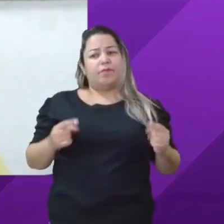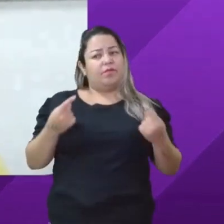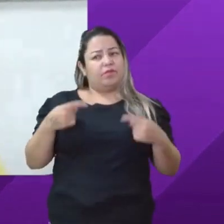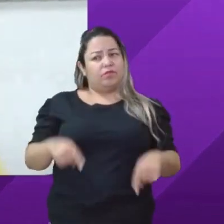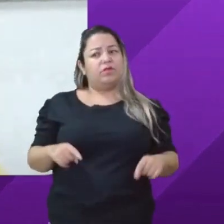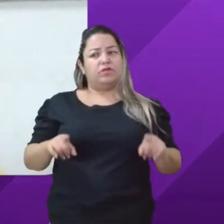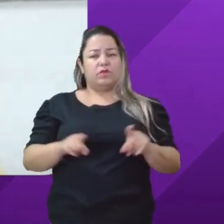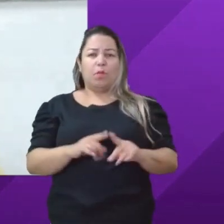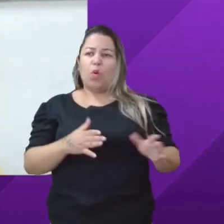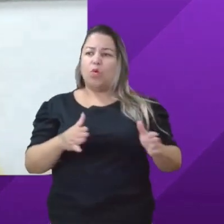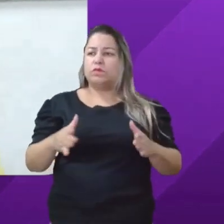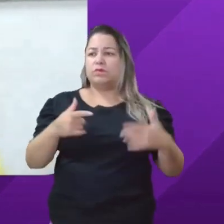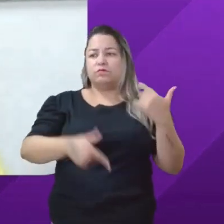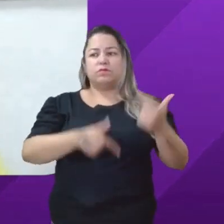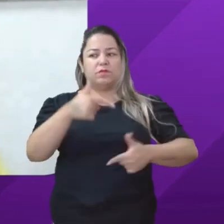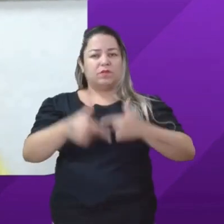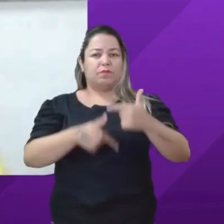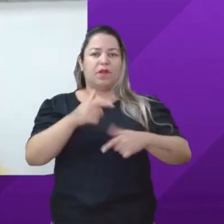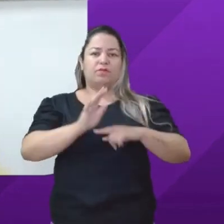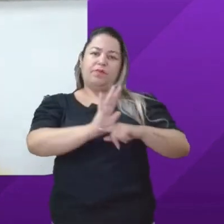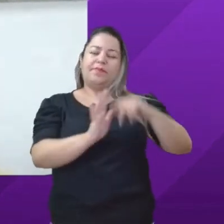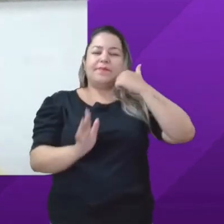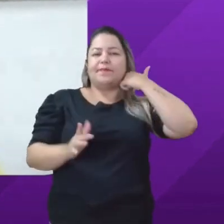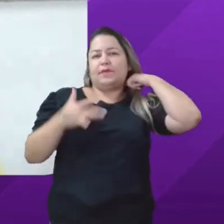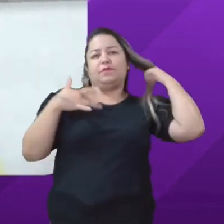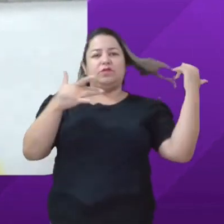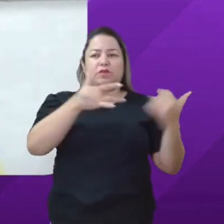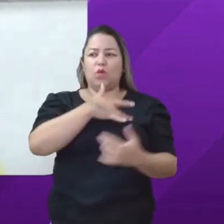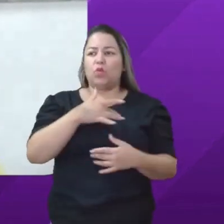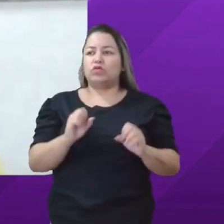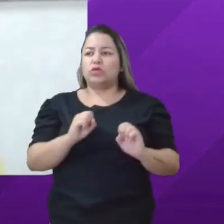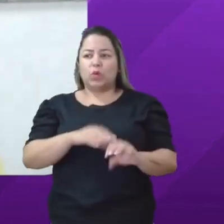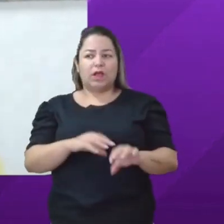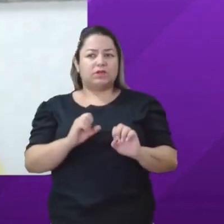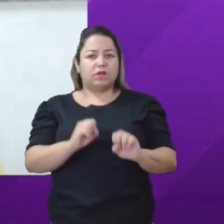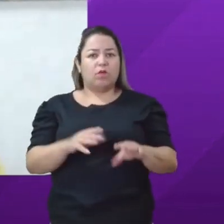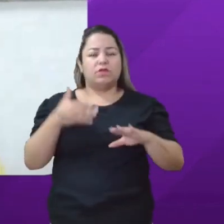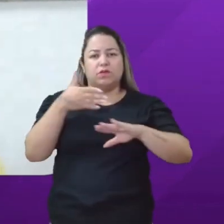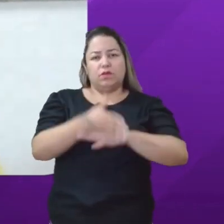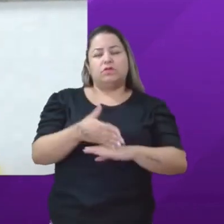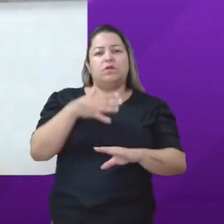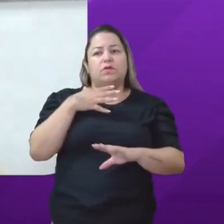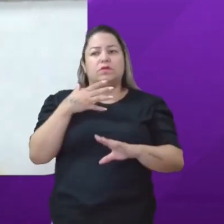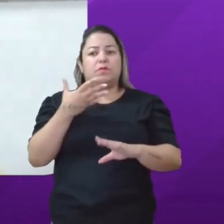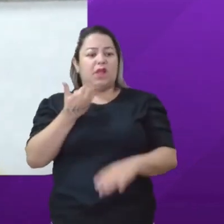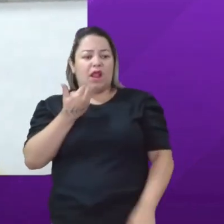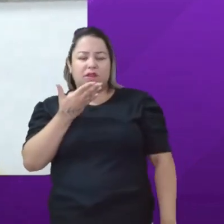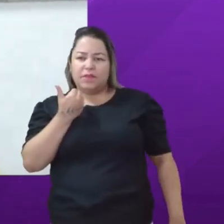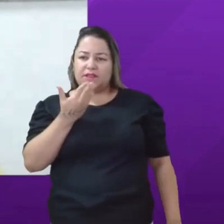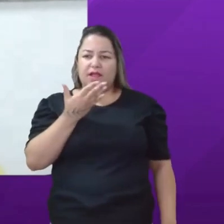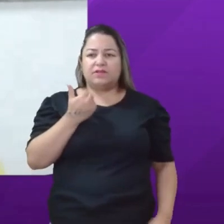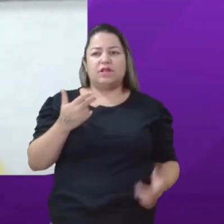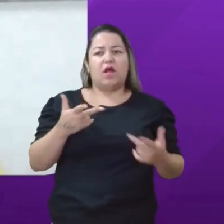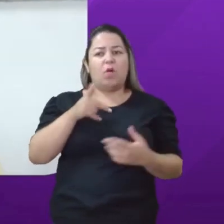políticas transversais, políticas de trabalho, de assistência de saúde, de educação, acesso material à alimentação,